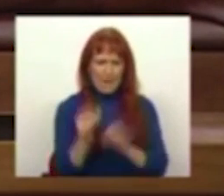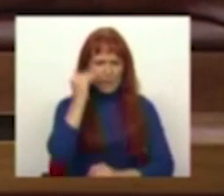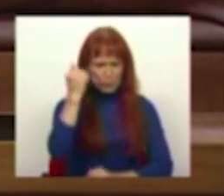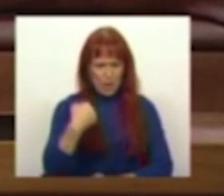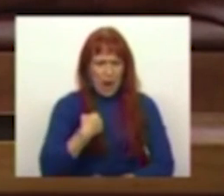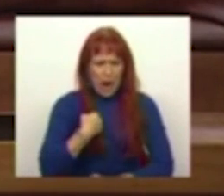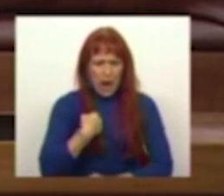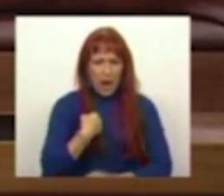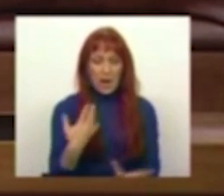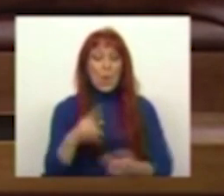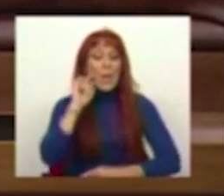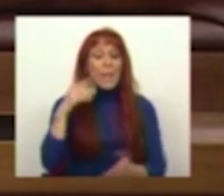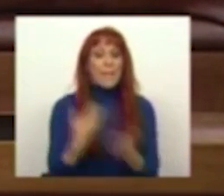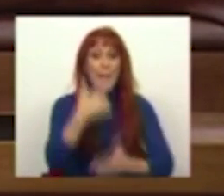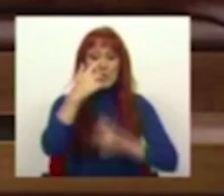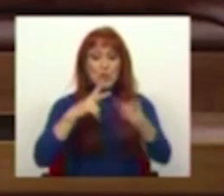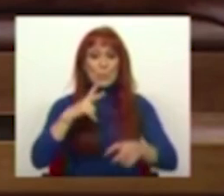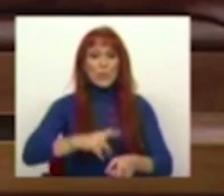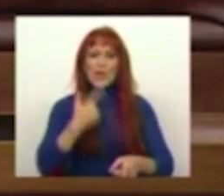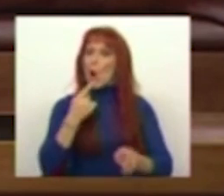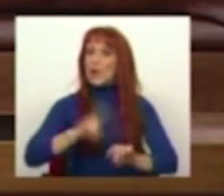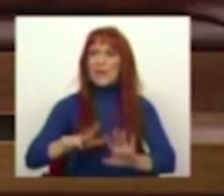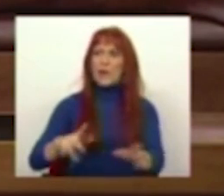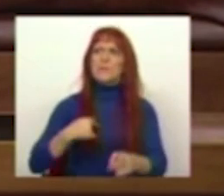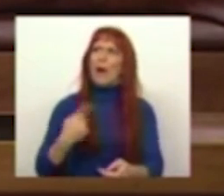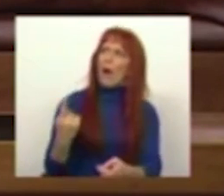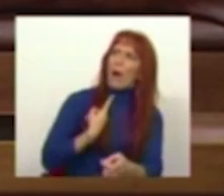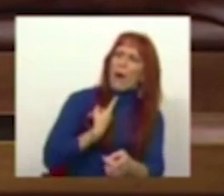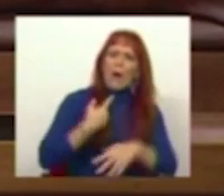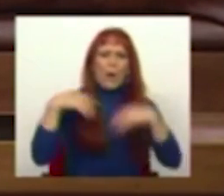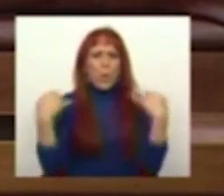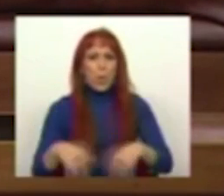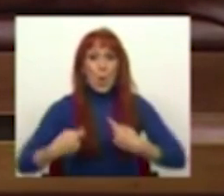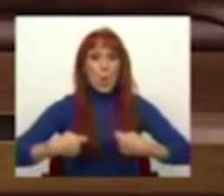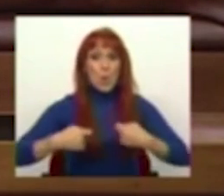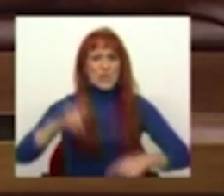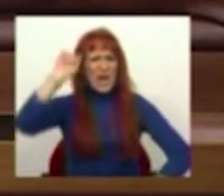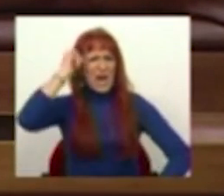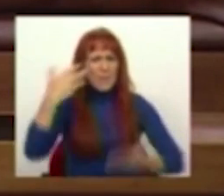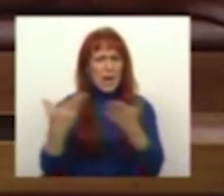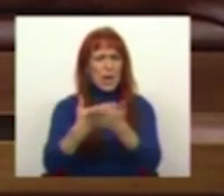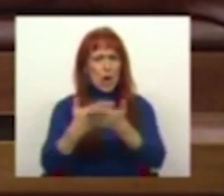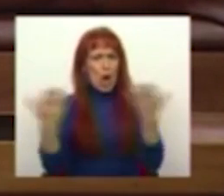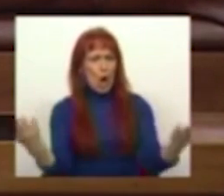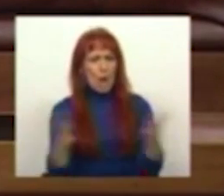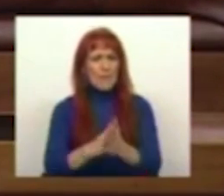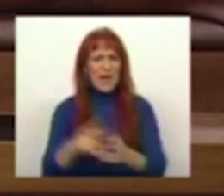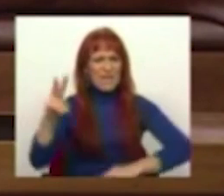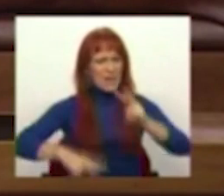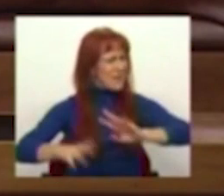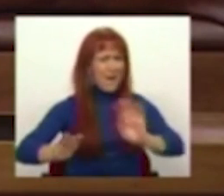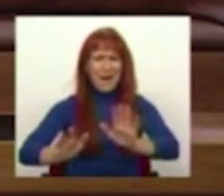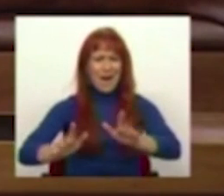futuro e garantir que os portugueses não voltam a ter de suportar o custo de uma crise económica e